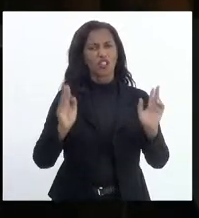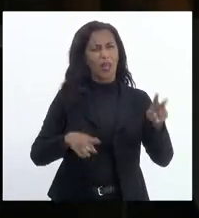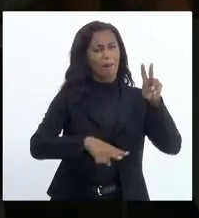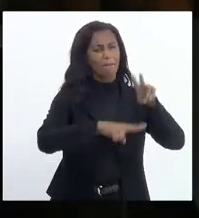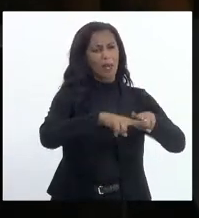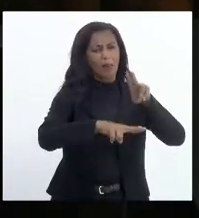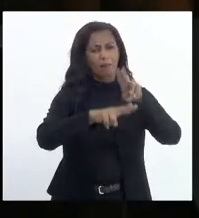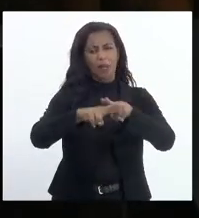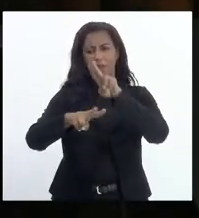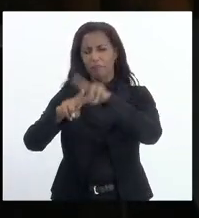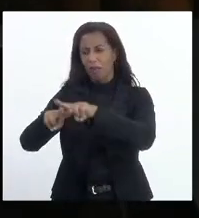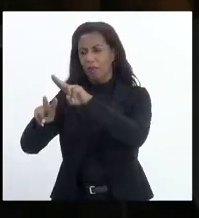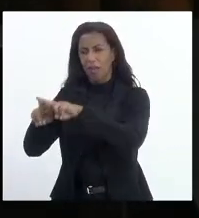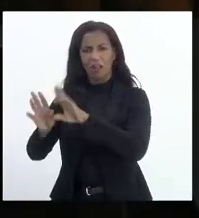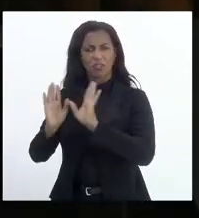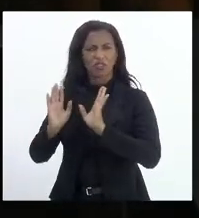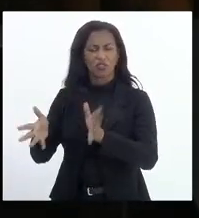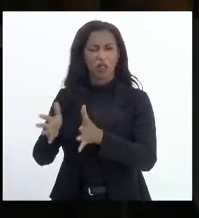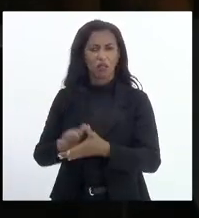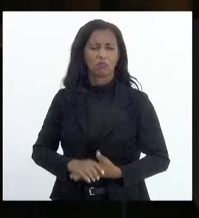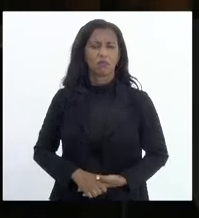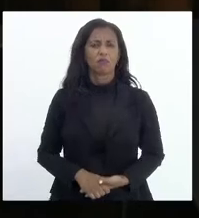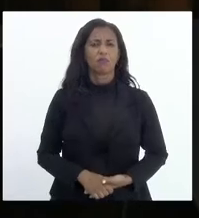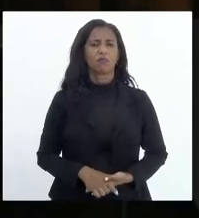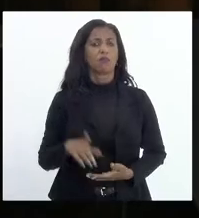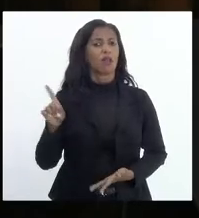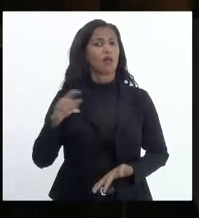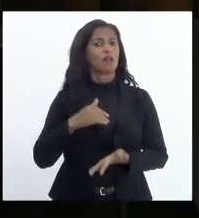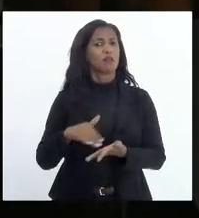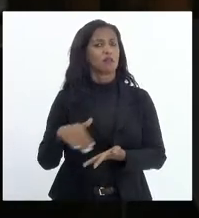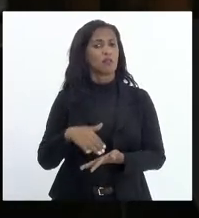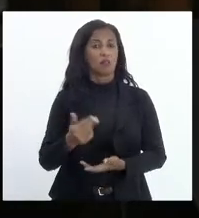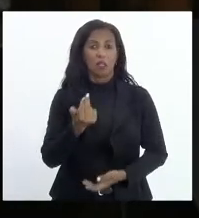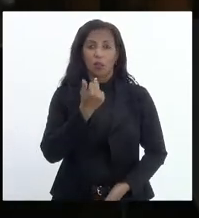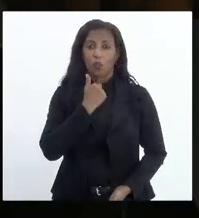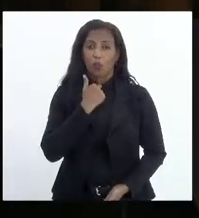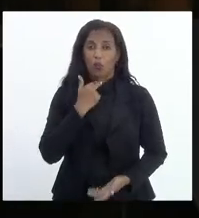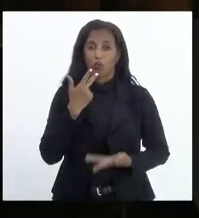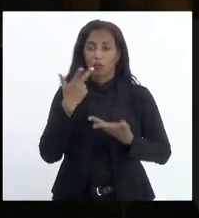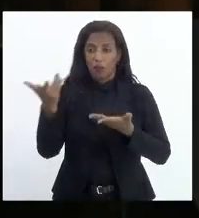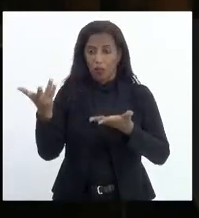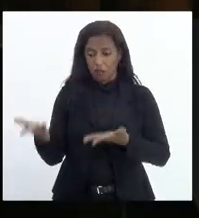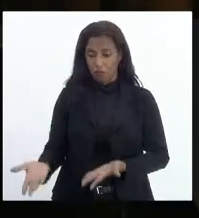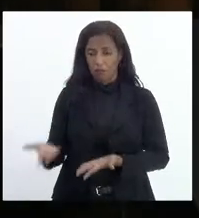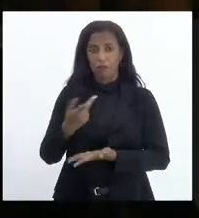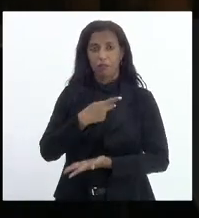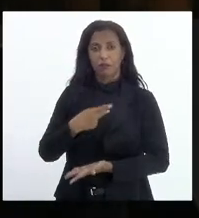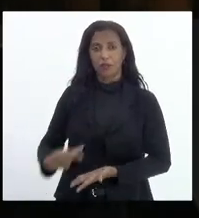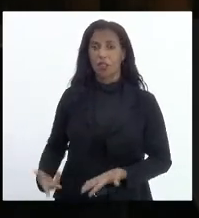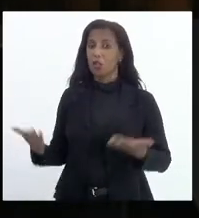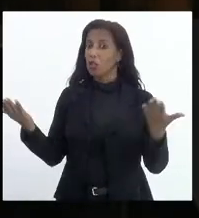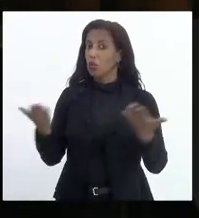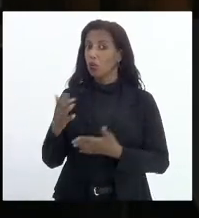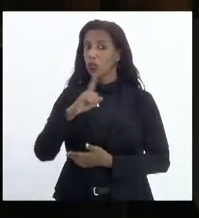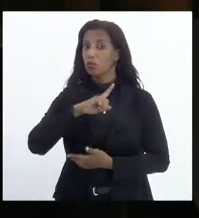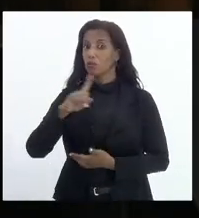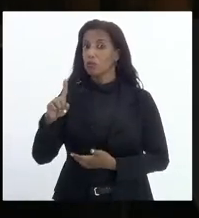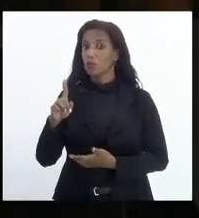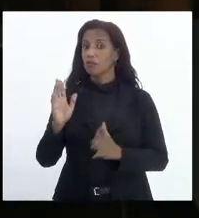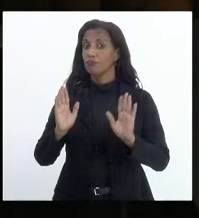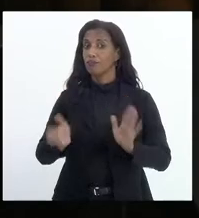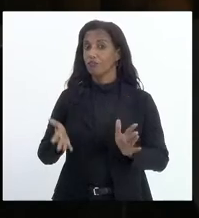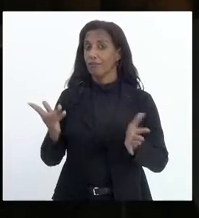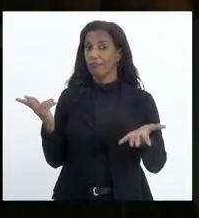naquela secretaria e eu não posso dizer a você nessa que hoje isso não esteja acontecendo